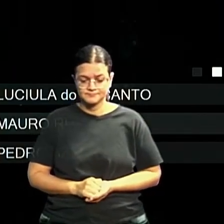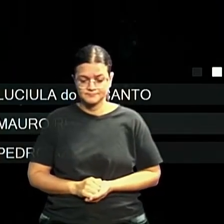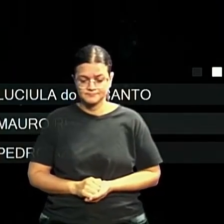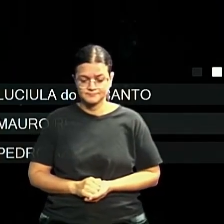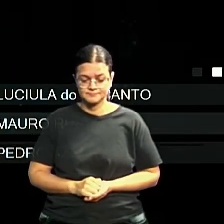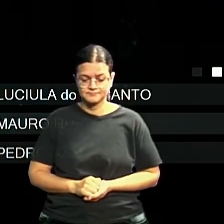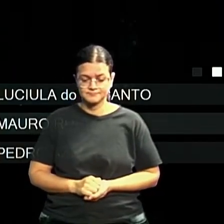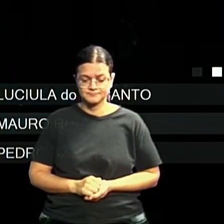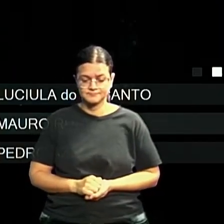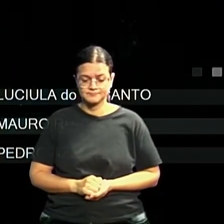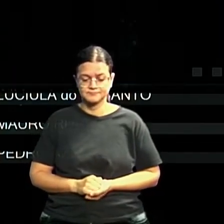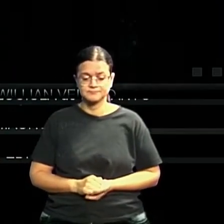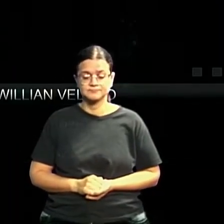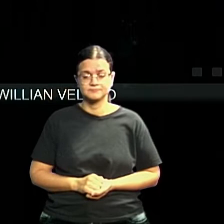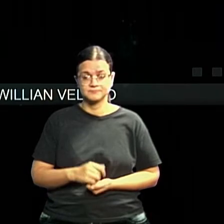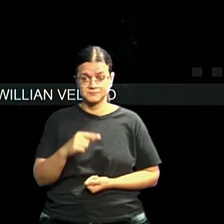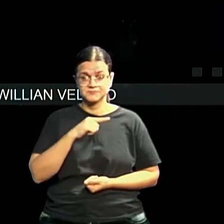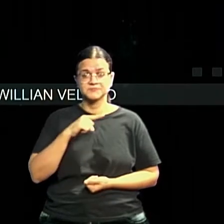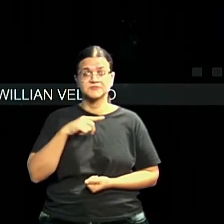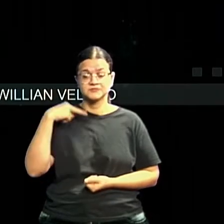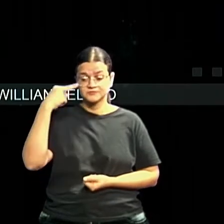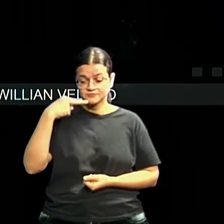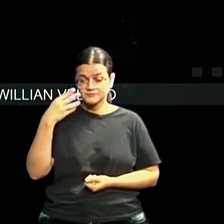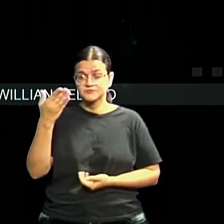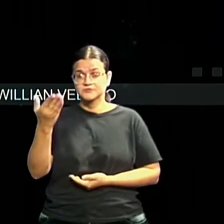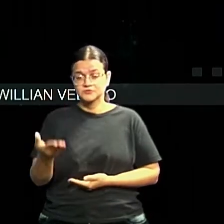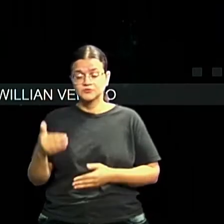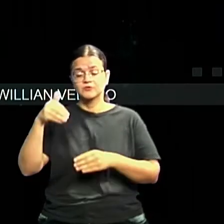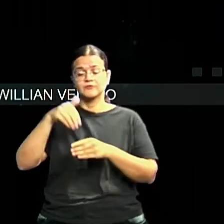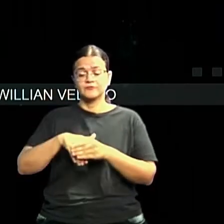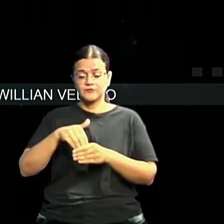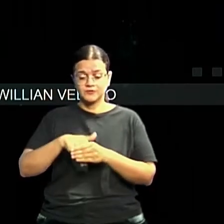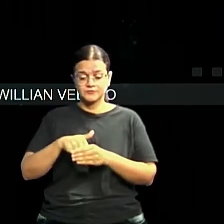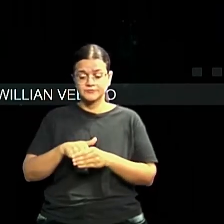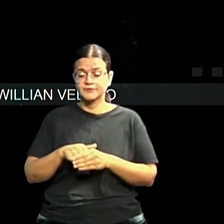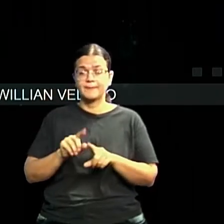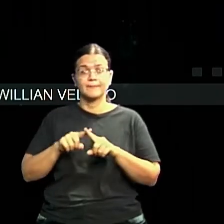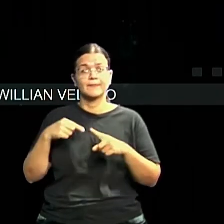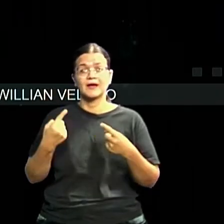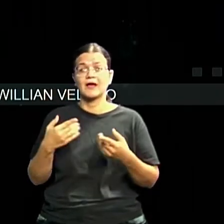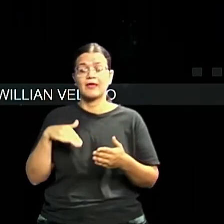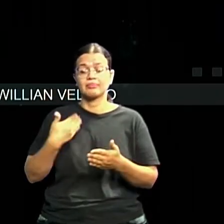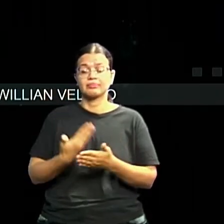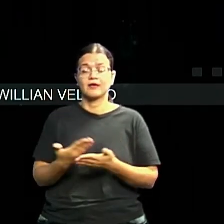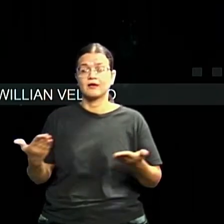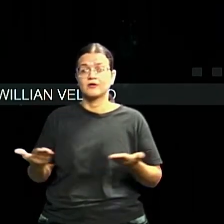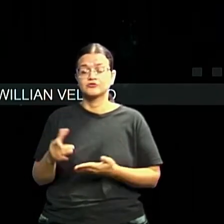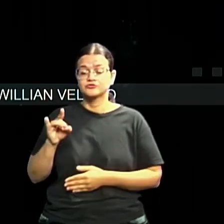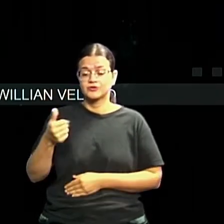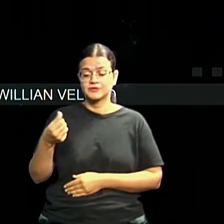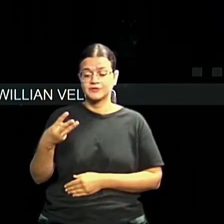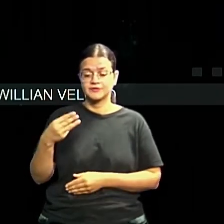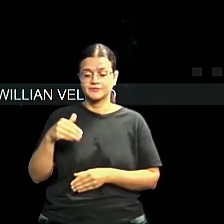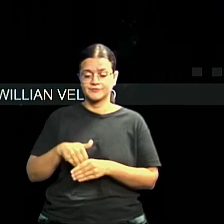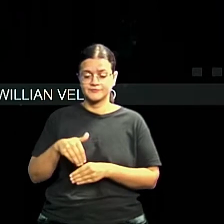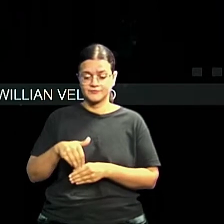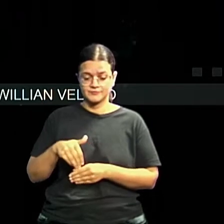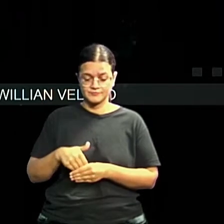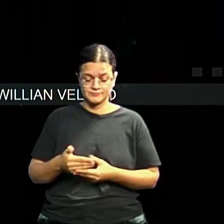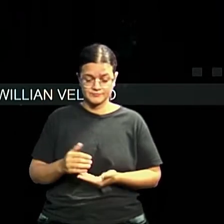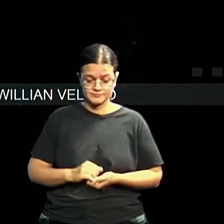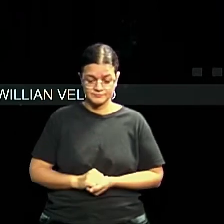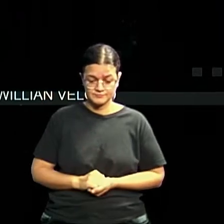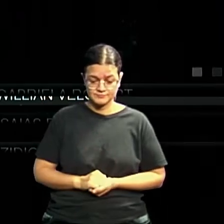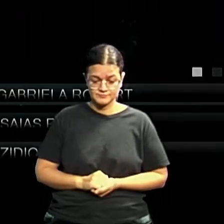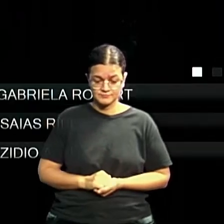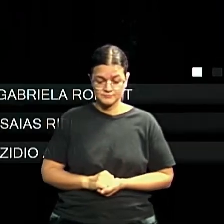Nós temos vereadores suficientes para analisar o veto. Mas até agora só 12, 13 votaram. Precisa 5 minutos